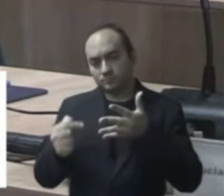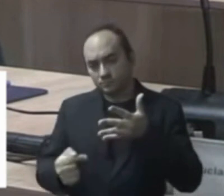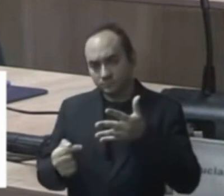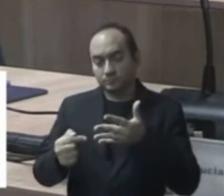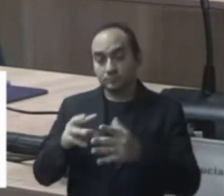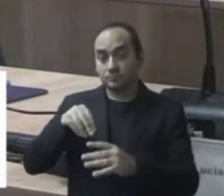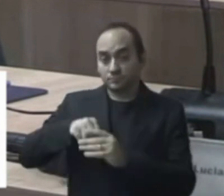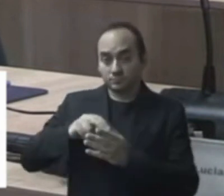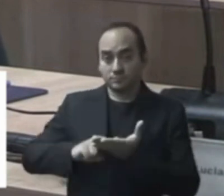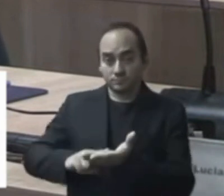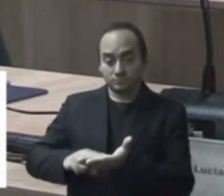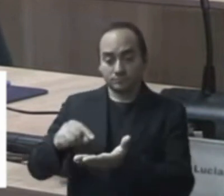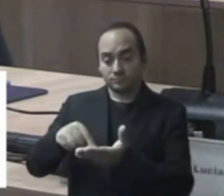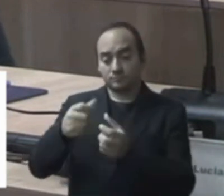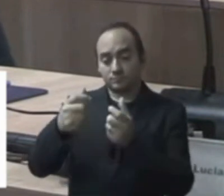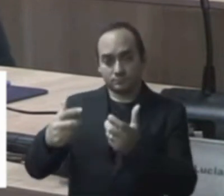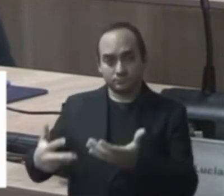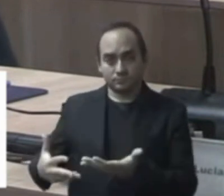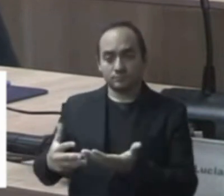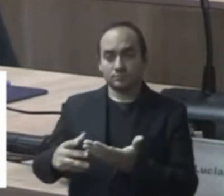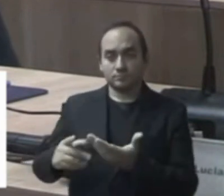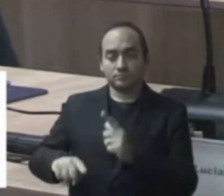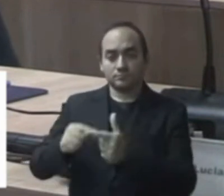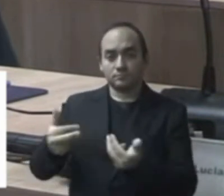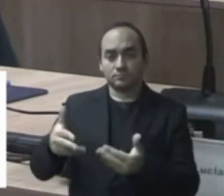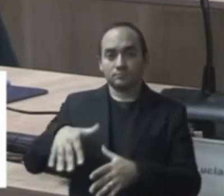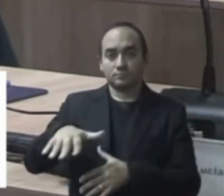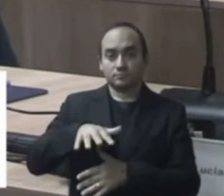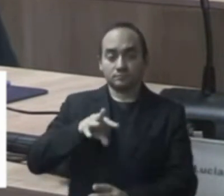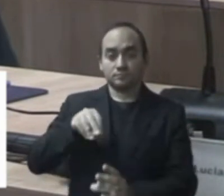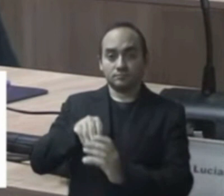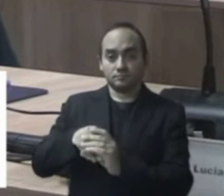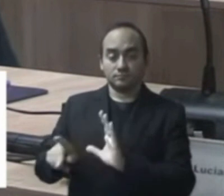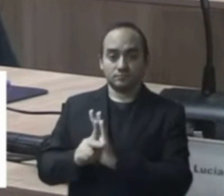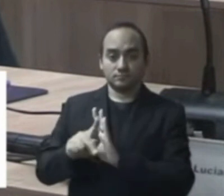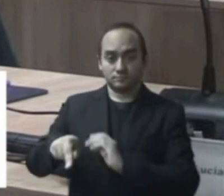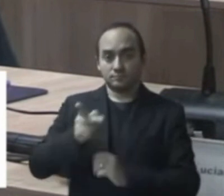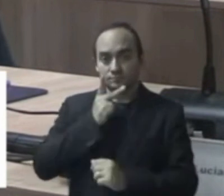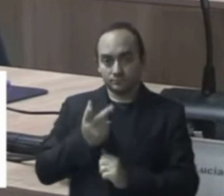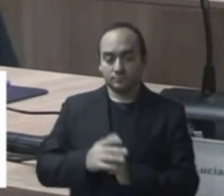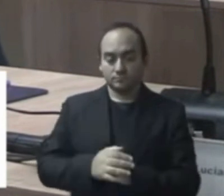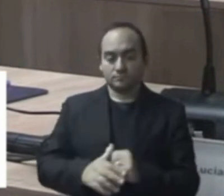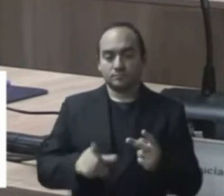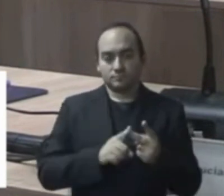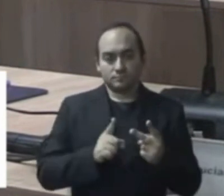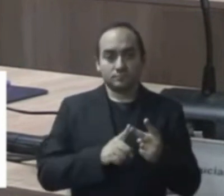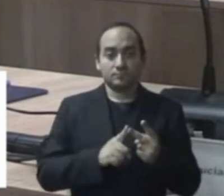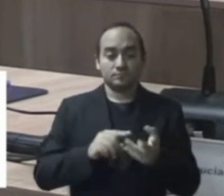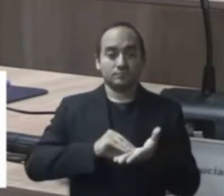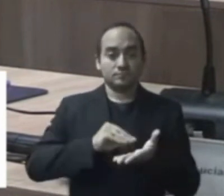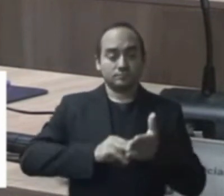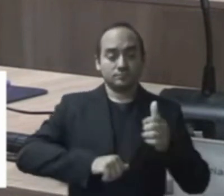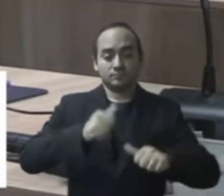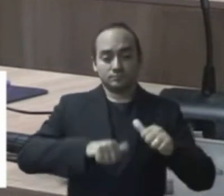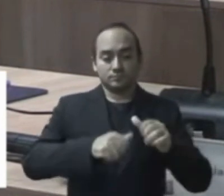intrapartidárias sobre a carta de anuência serem matéria interna corpus do partido. Segundo ponto, ausência da análise